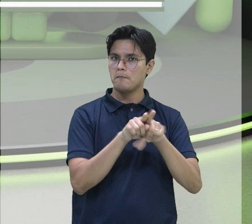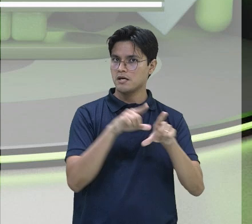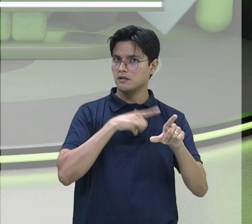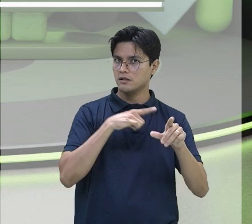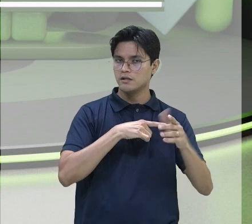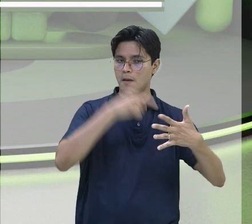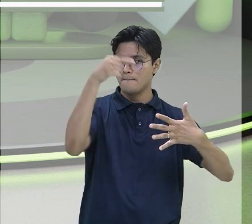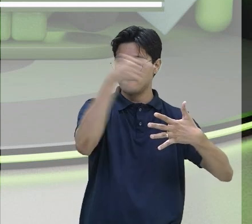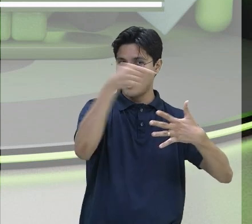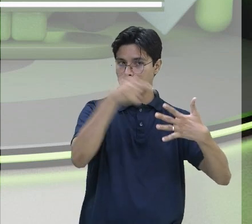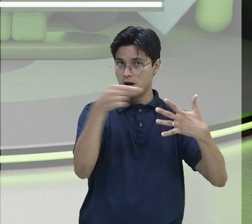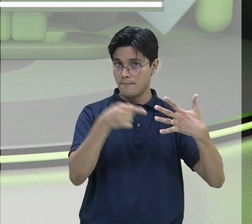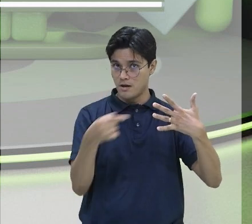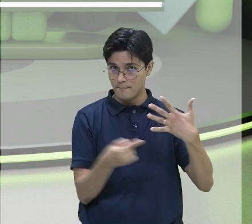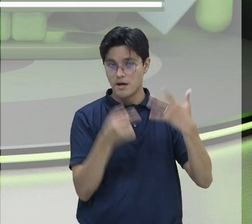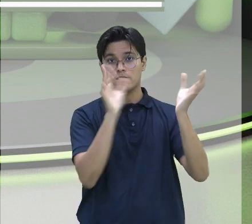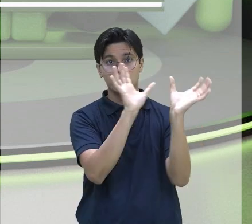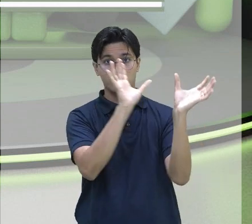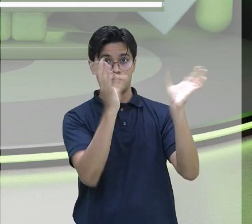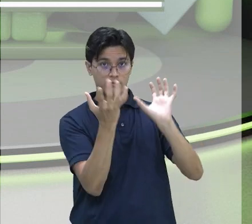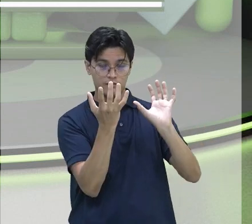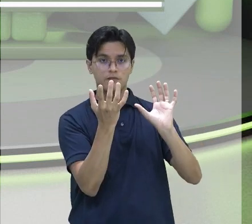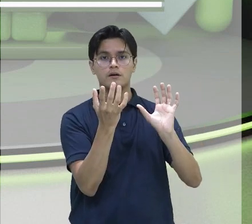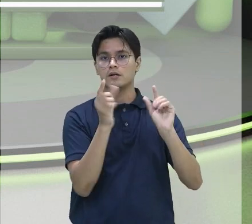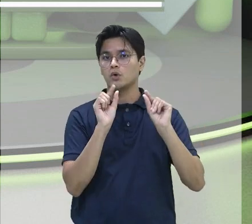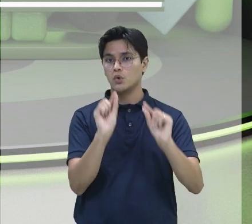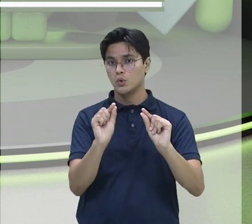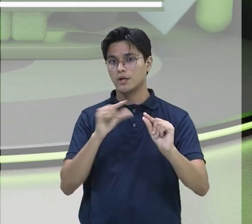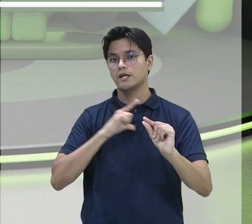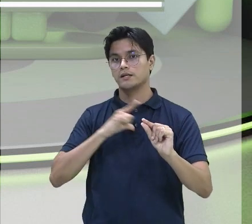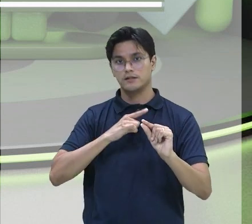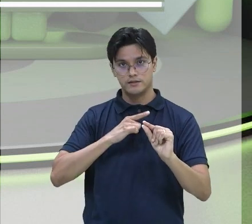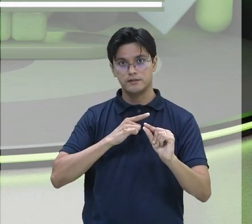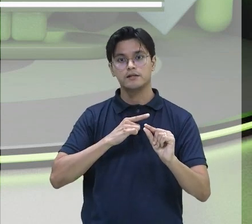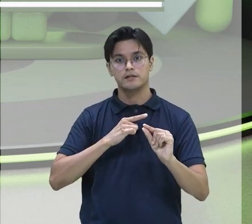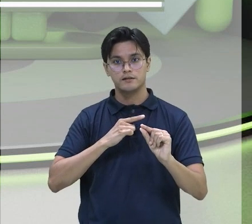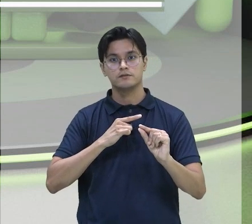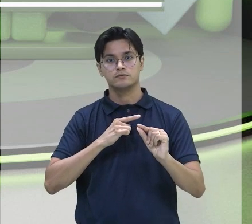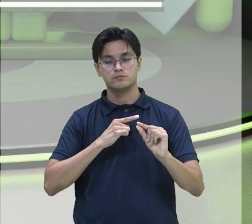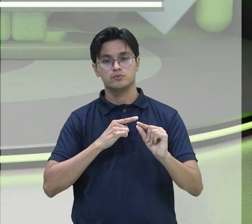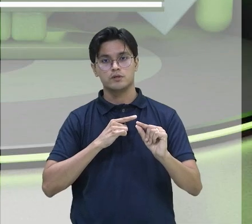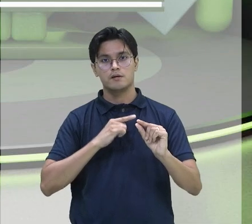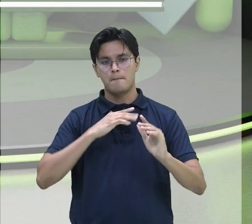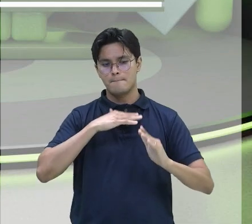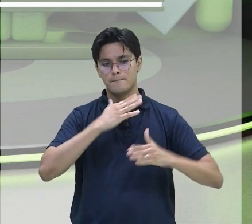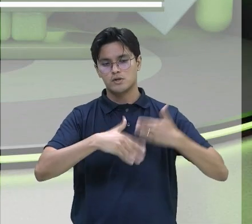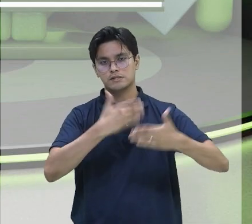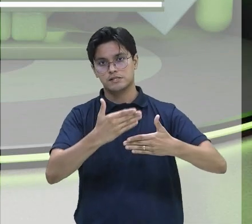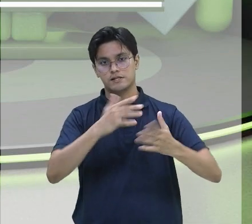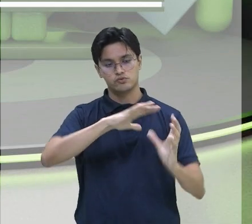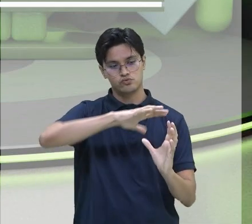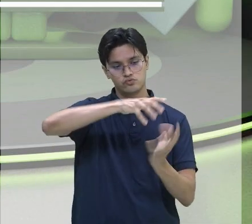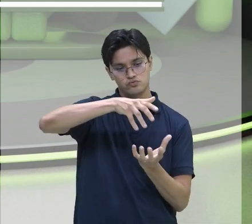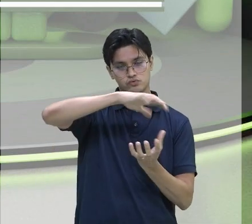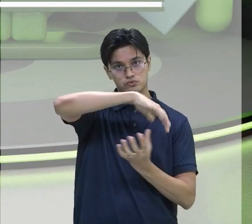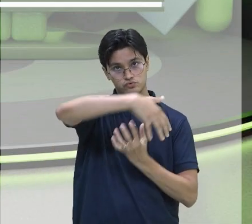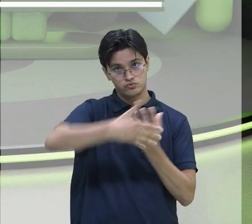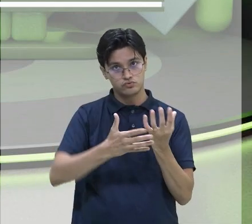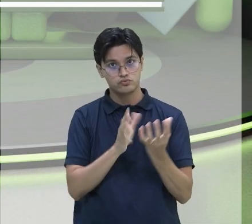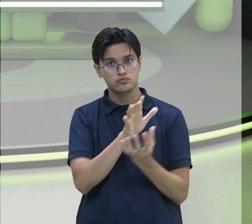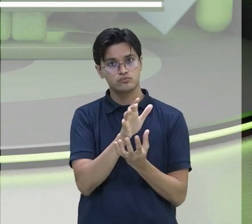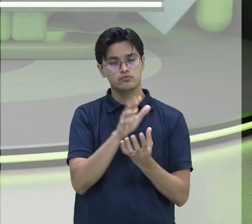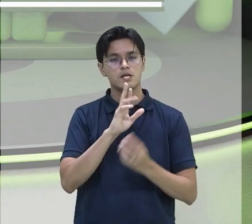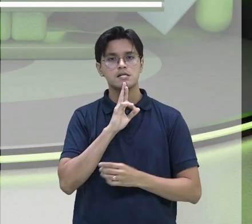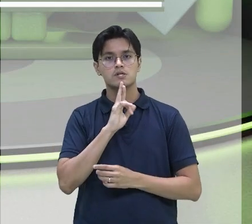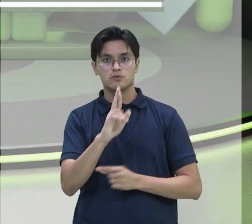que são as manifestações atmosféricas que provocam alterações imediatas nas